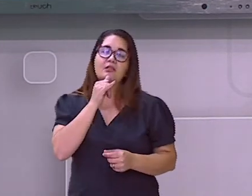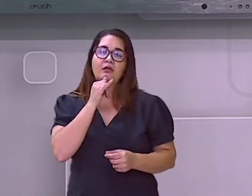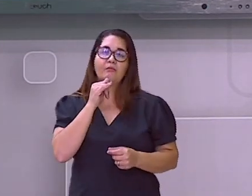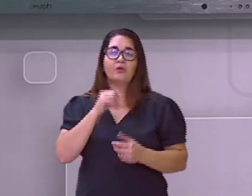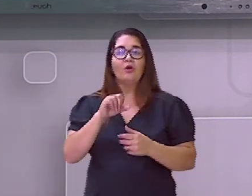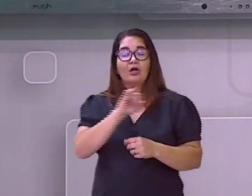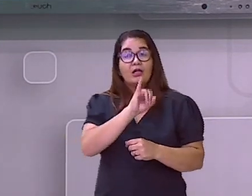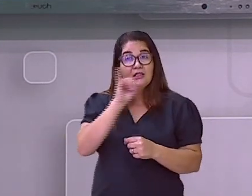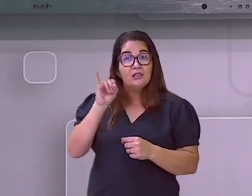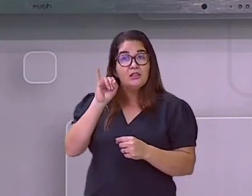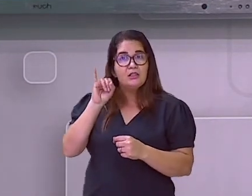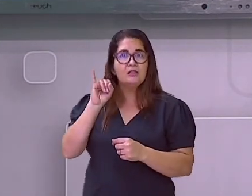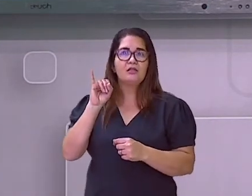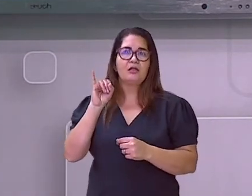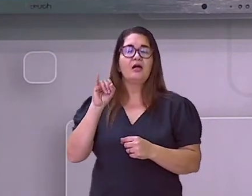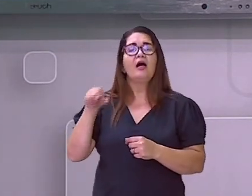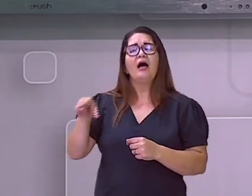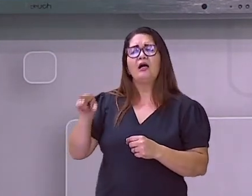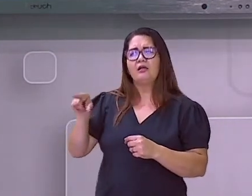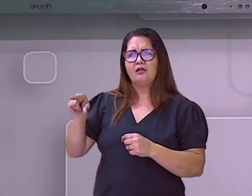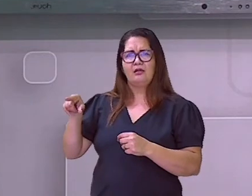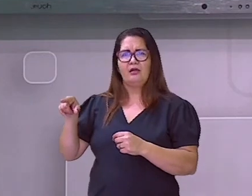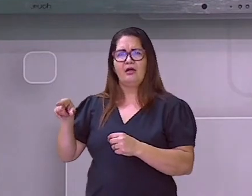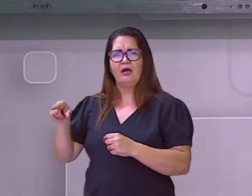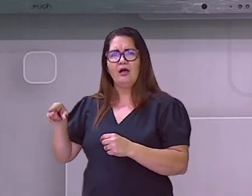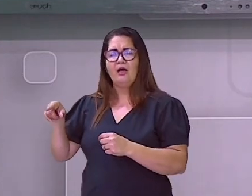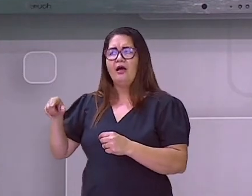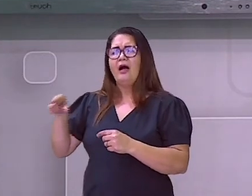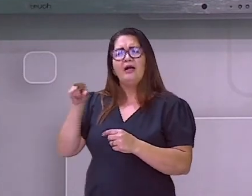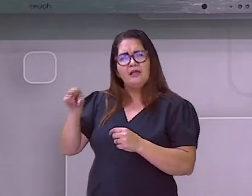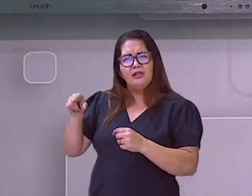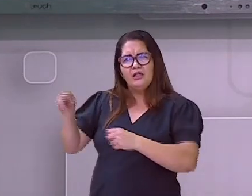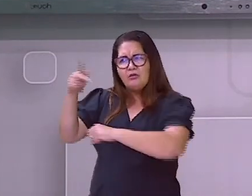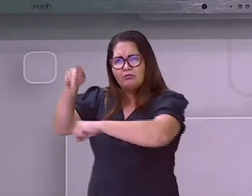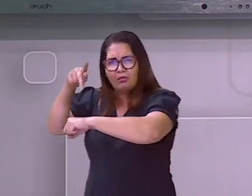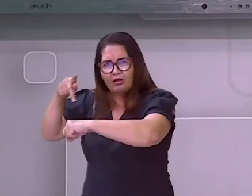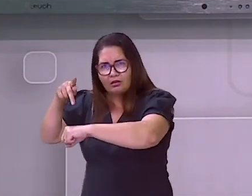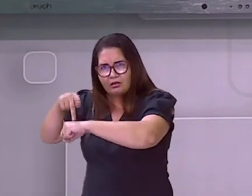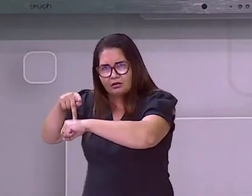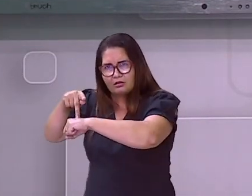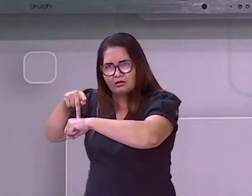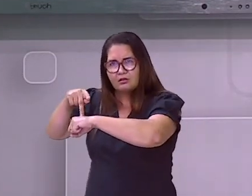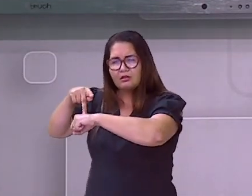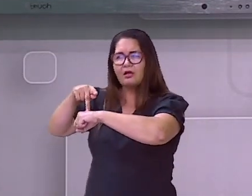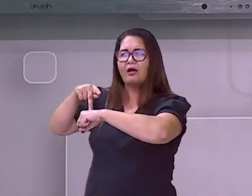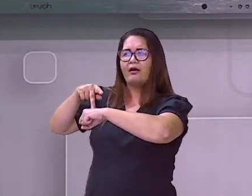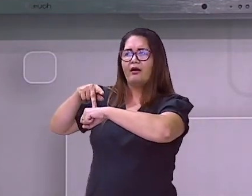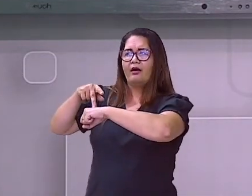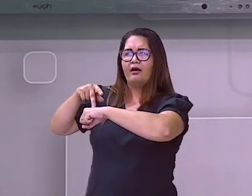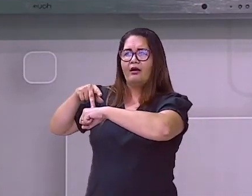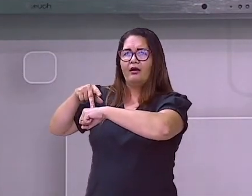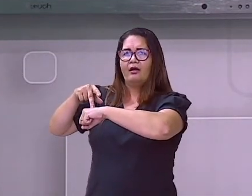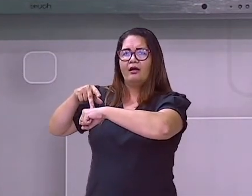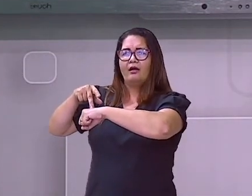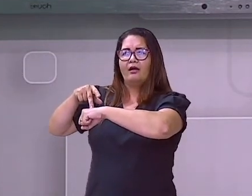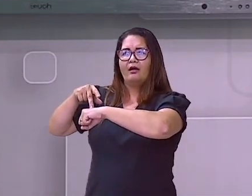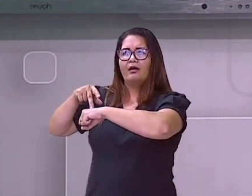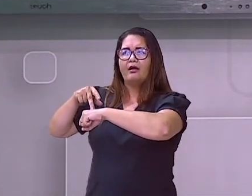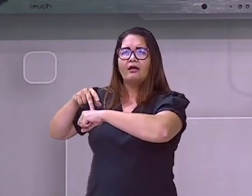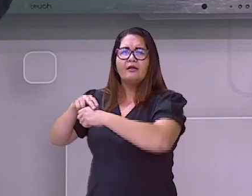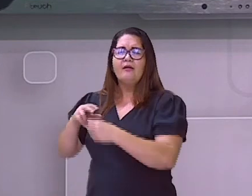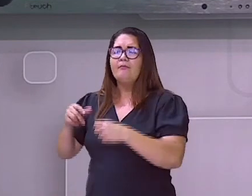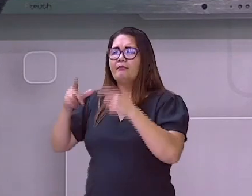em falta de mão de obra, envelhecimento da população, e isso